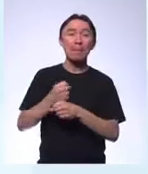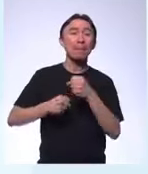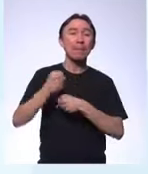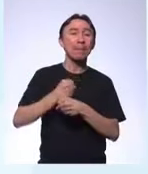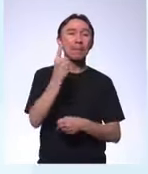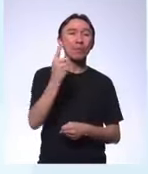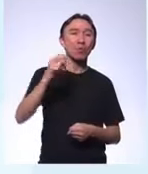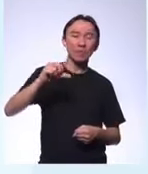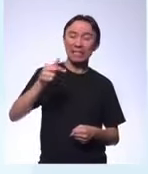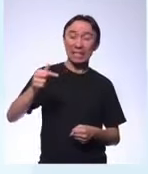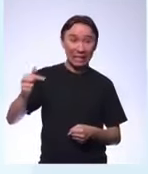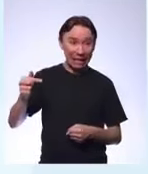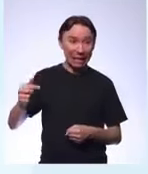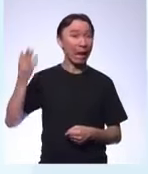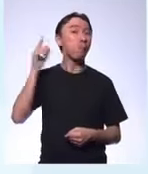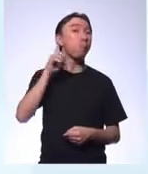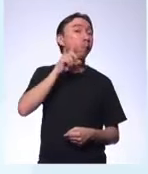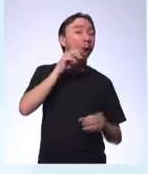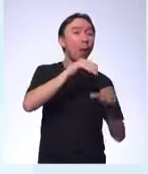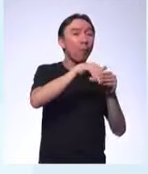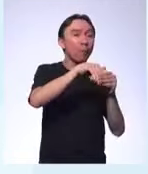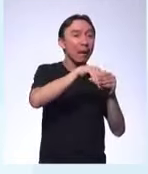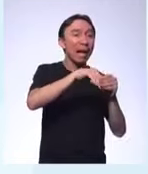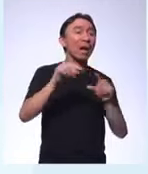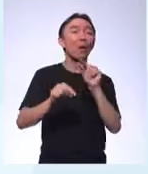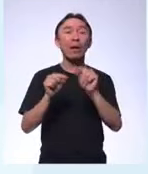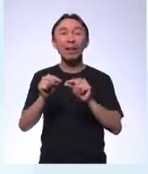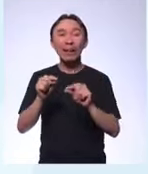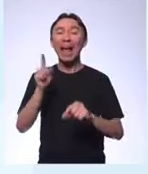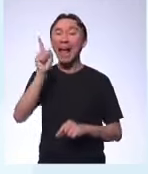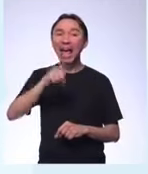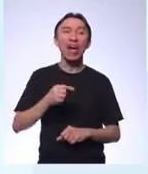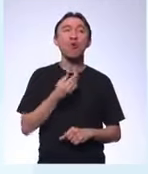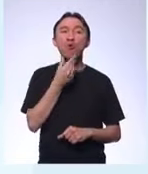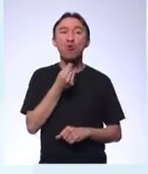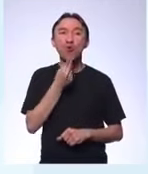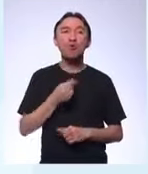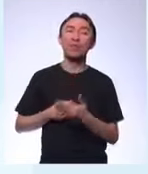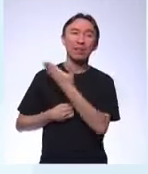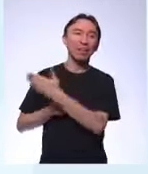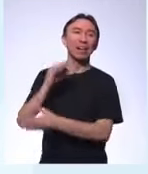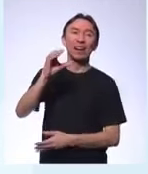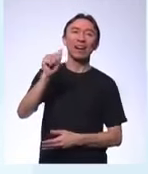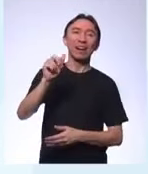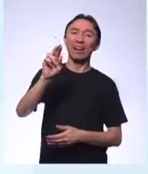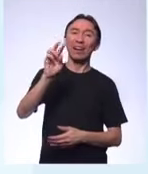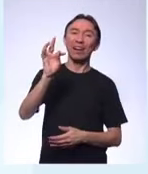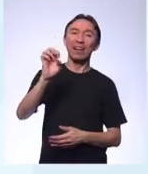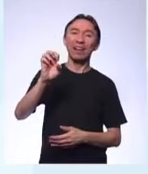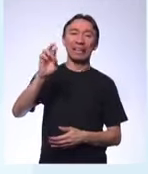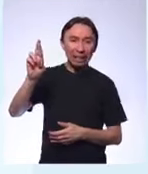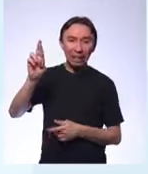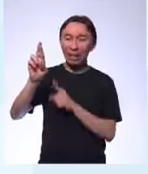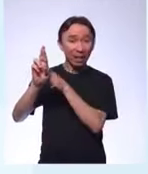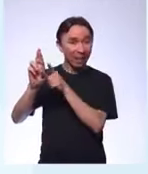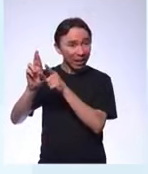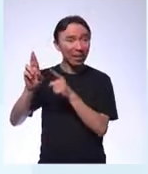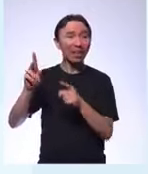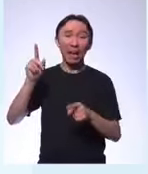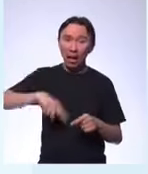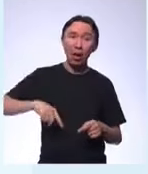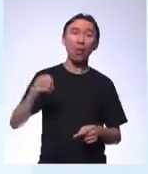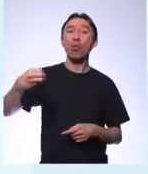eleições presidenciais norte-americanas apontam Jimmy Carter, um democrata, como o novo presidente dos Estados